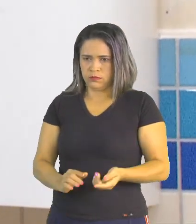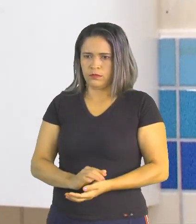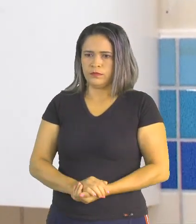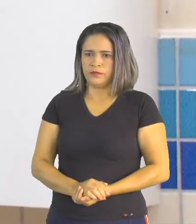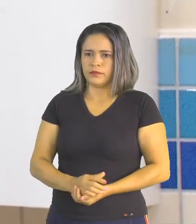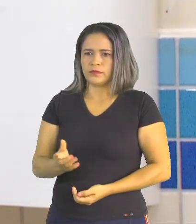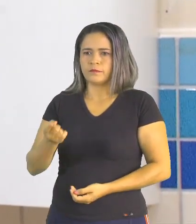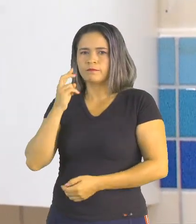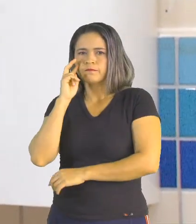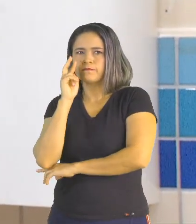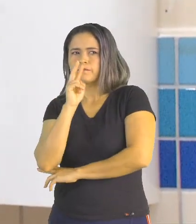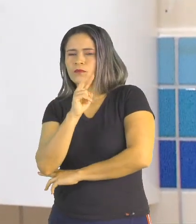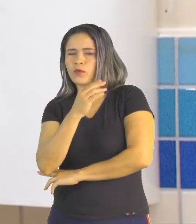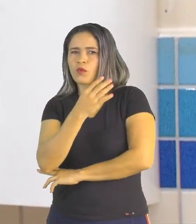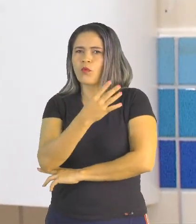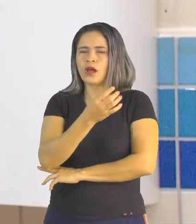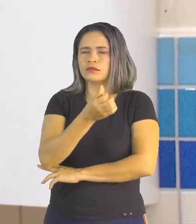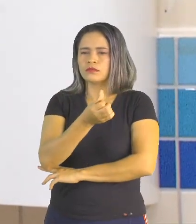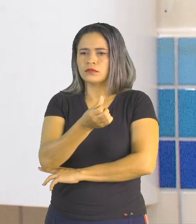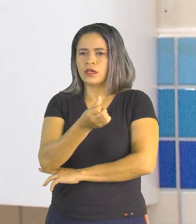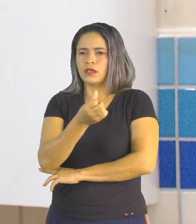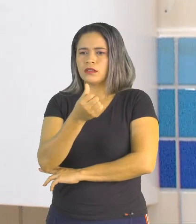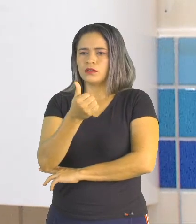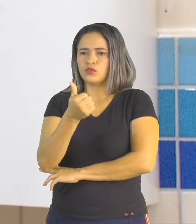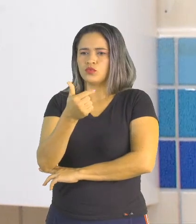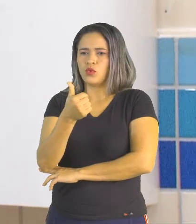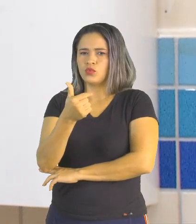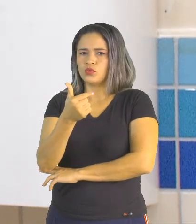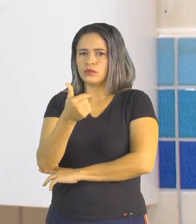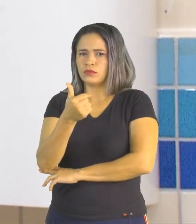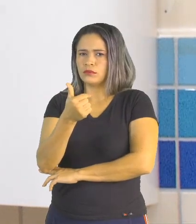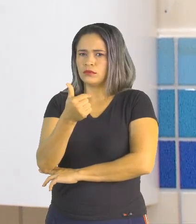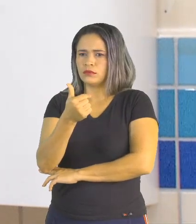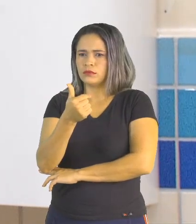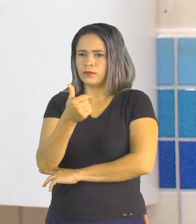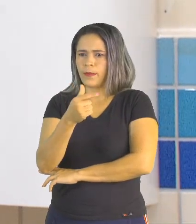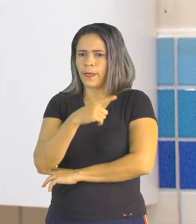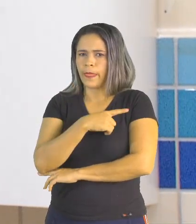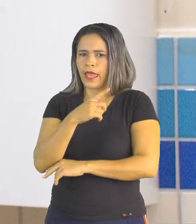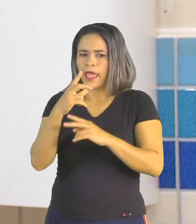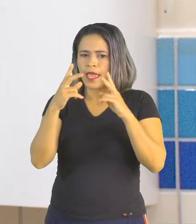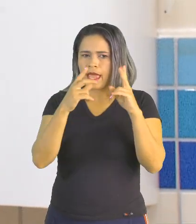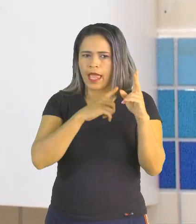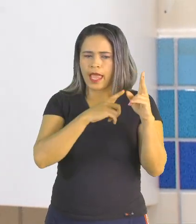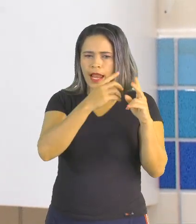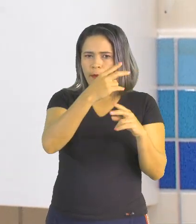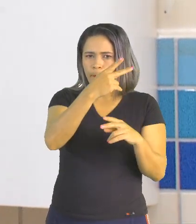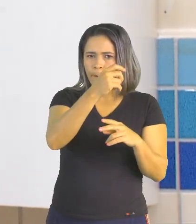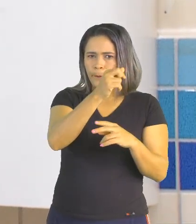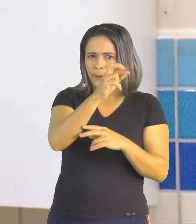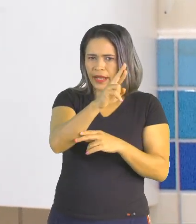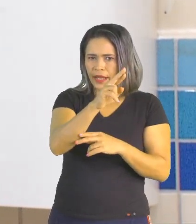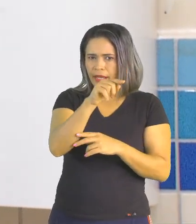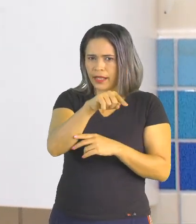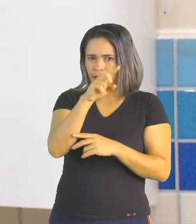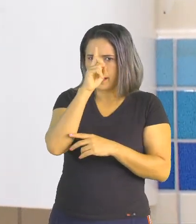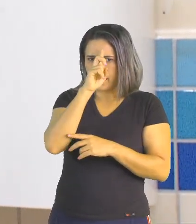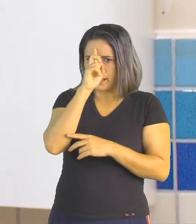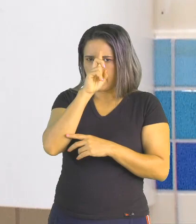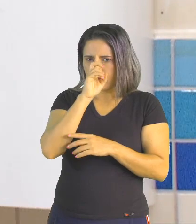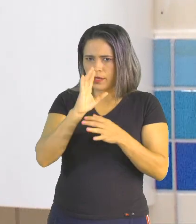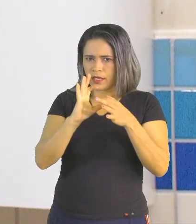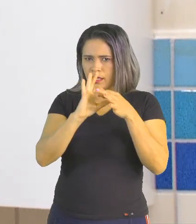eu olho o 4, o 6 e o 12. São pares. Lembra quando nós estudamos os critérios